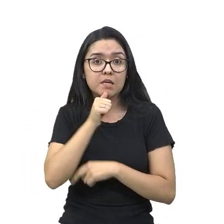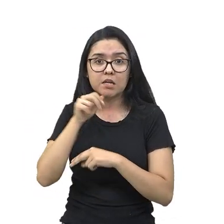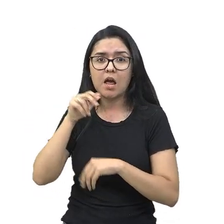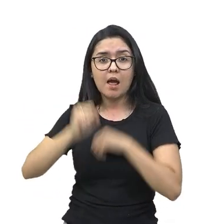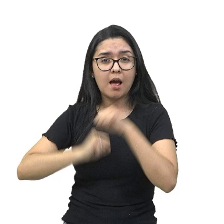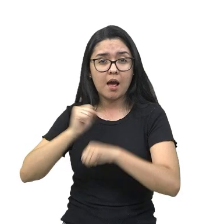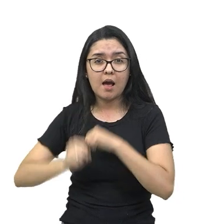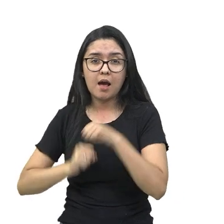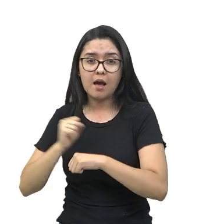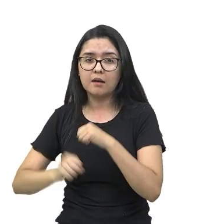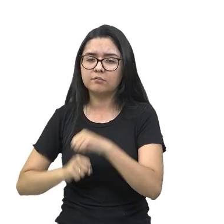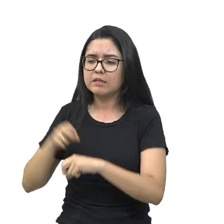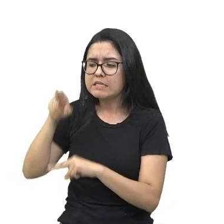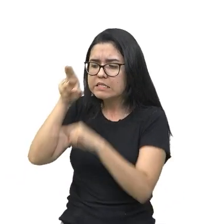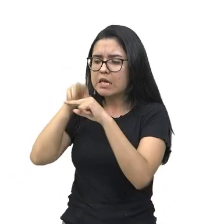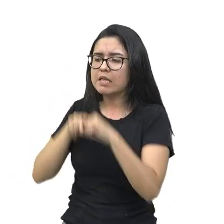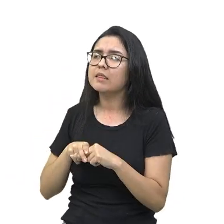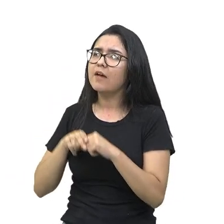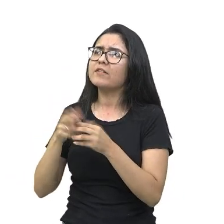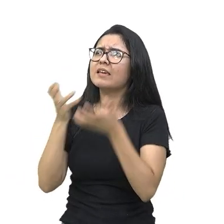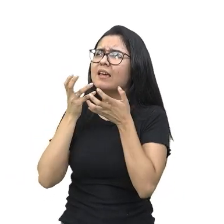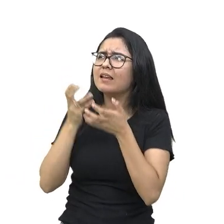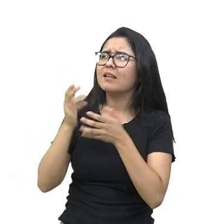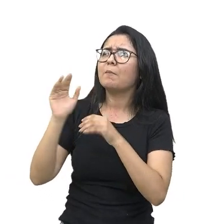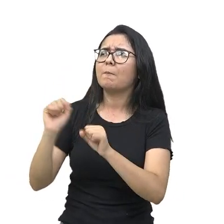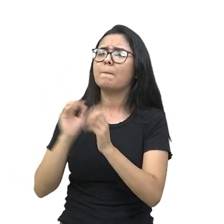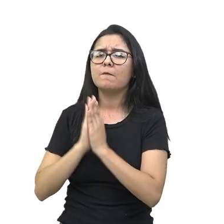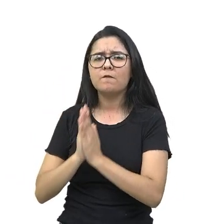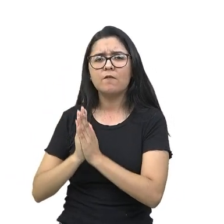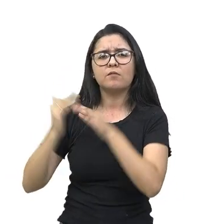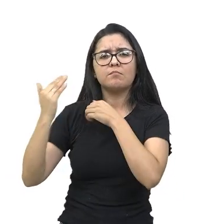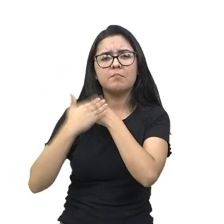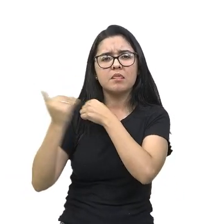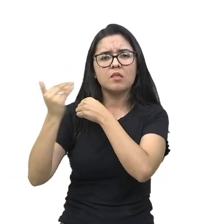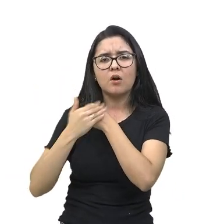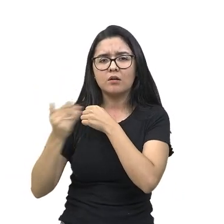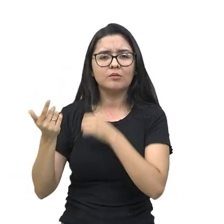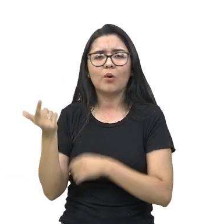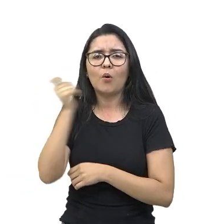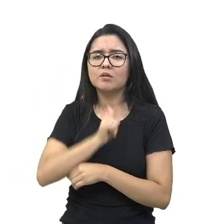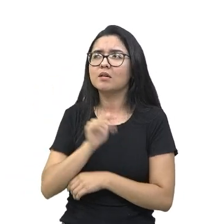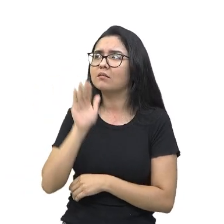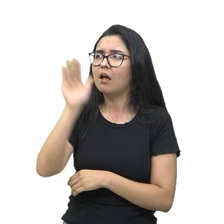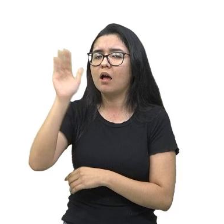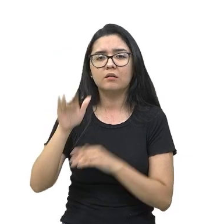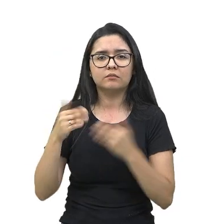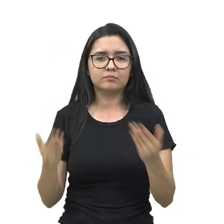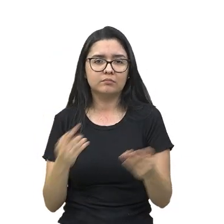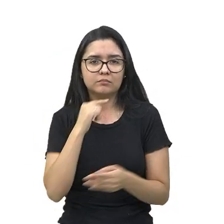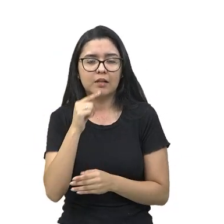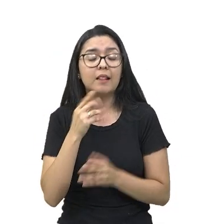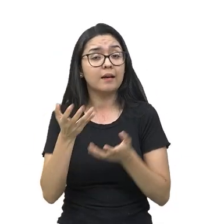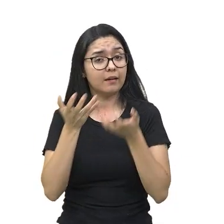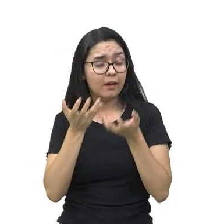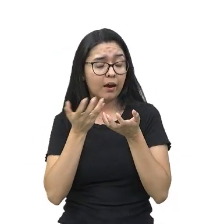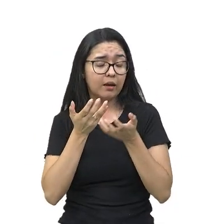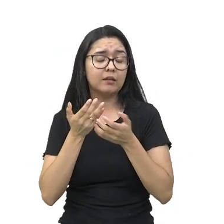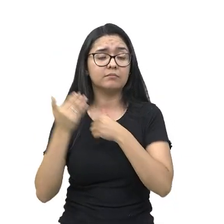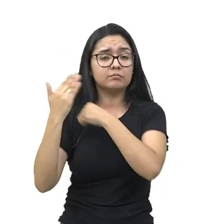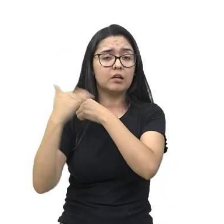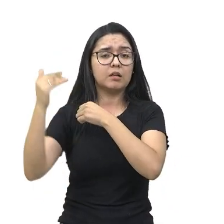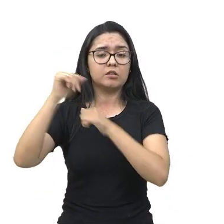e implorava pelo toque de Jaci sem nunca a alcançar. Então, ela sempre almejava